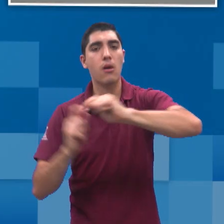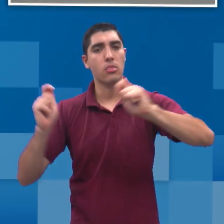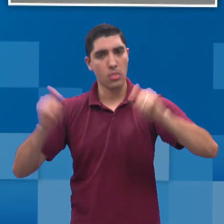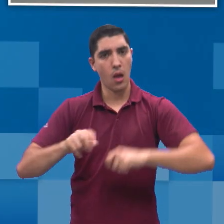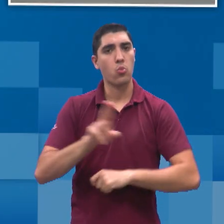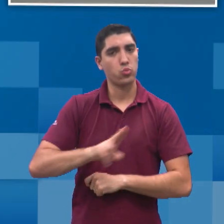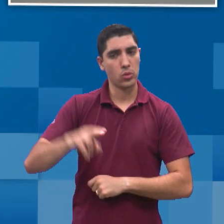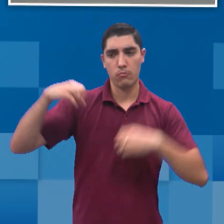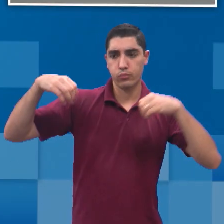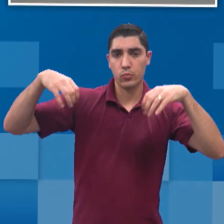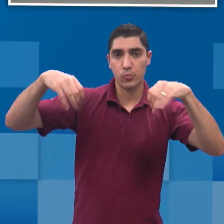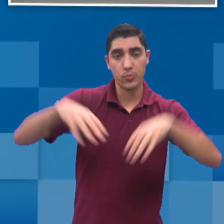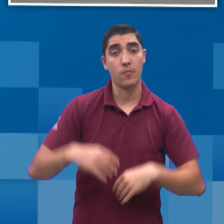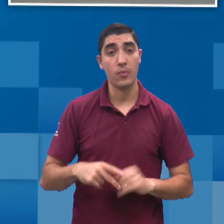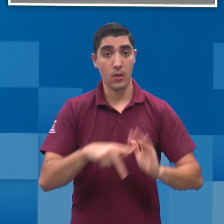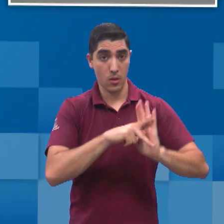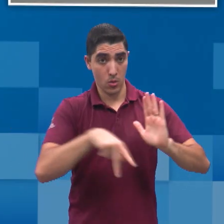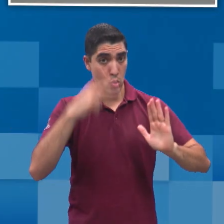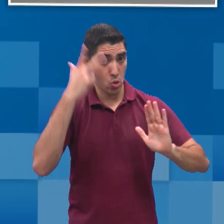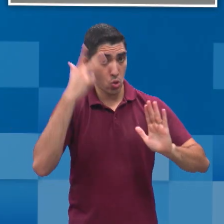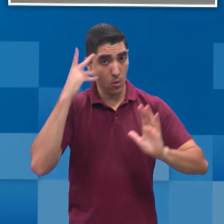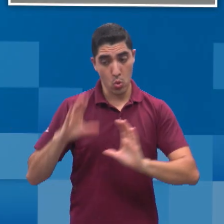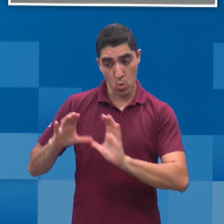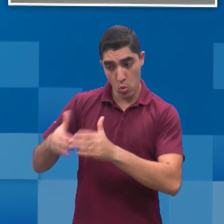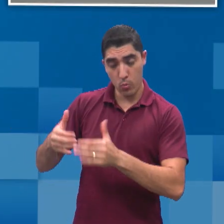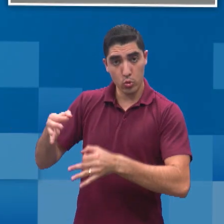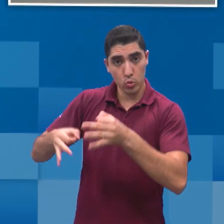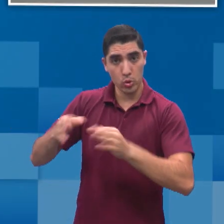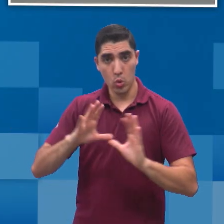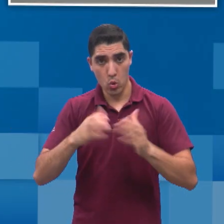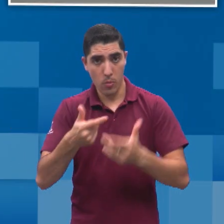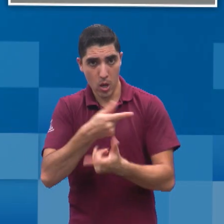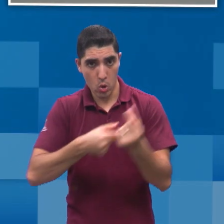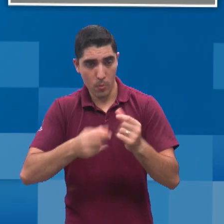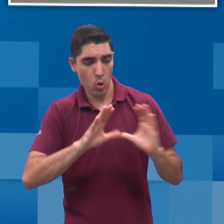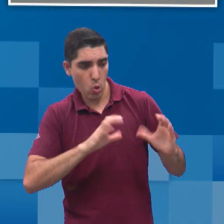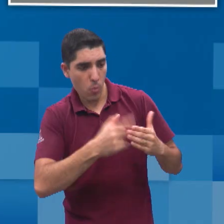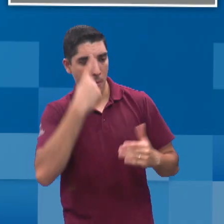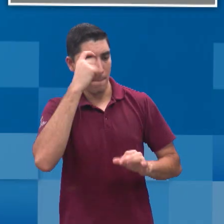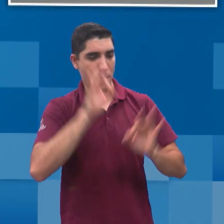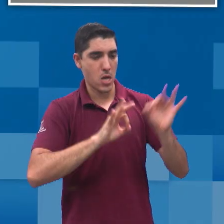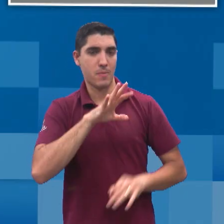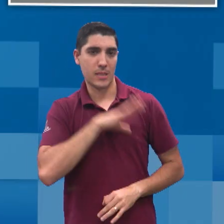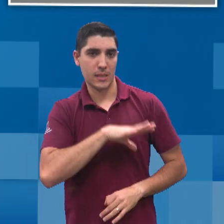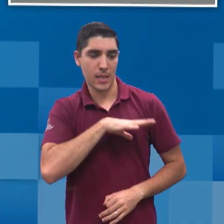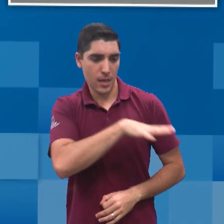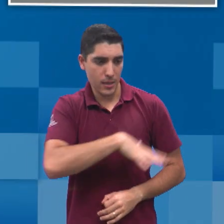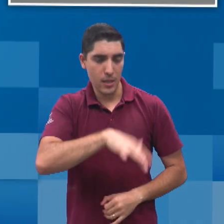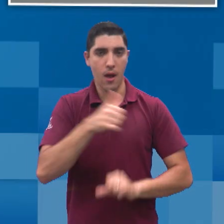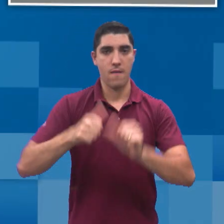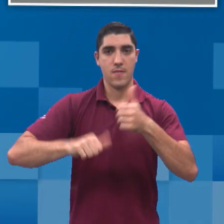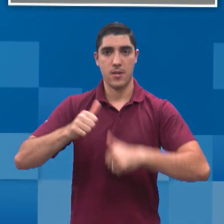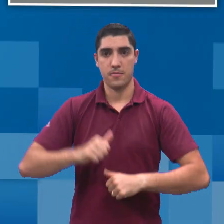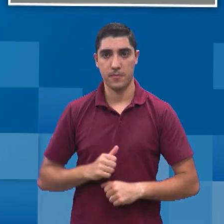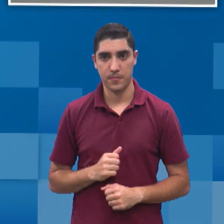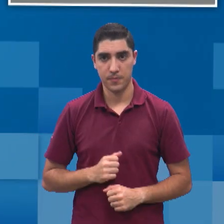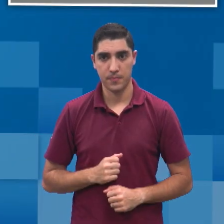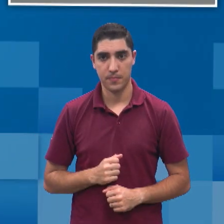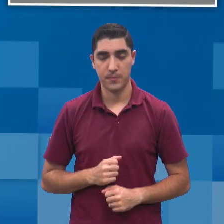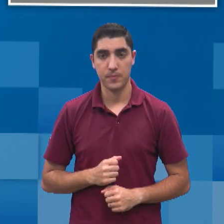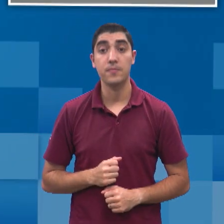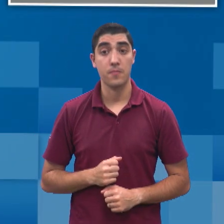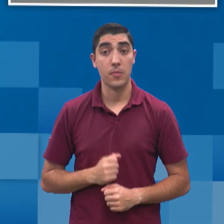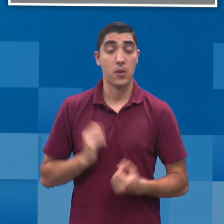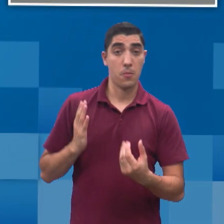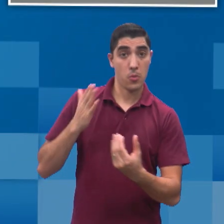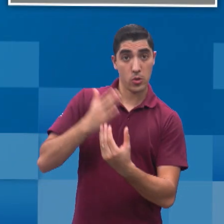providências. Rito ordinário, Comissões de Justiça, Economia e Planejamento Urbano.